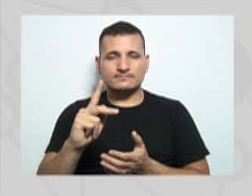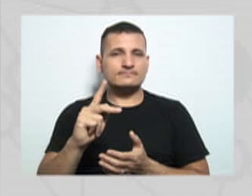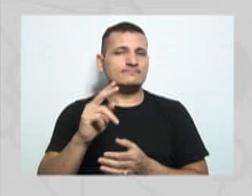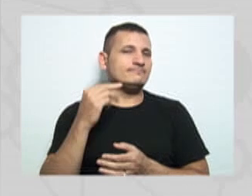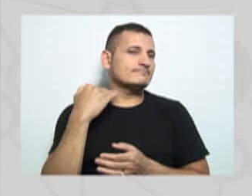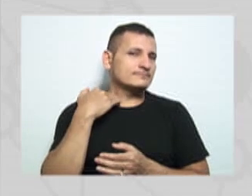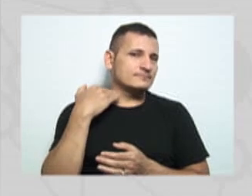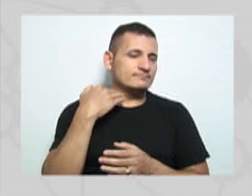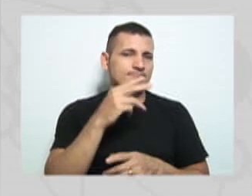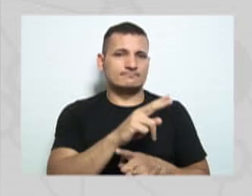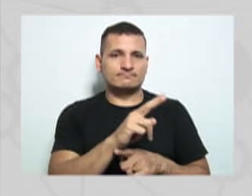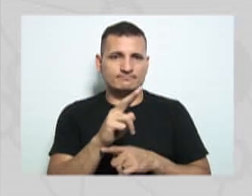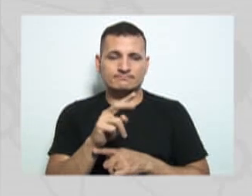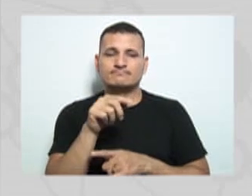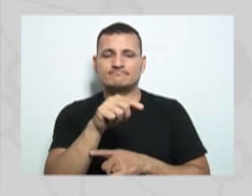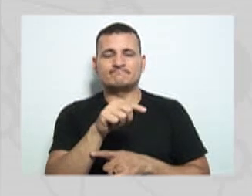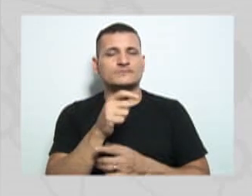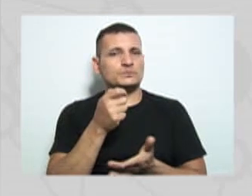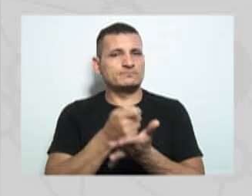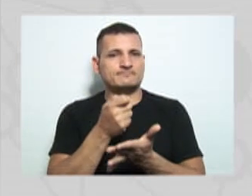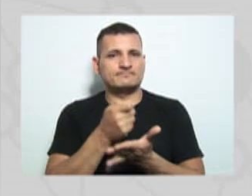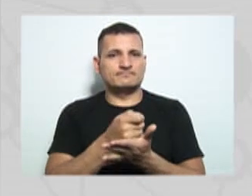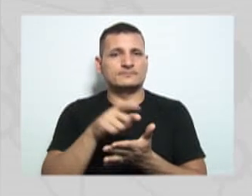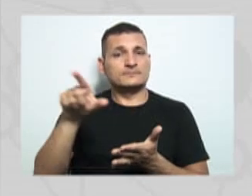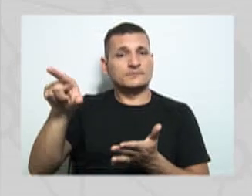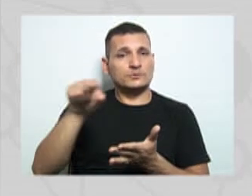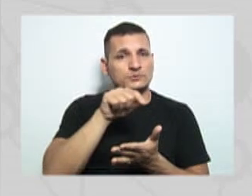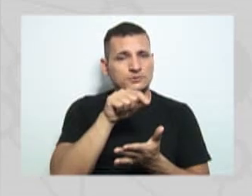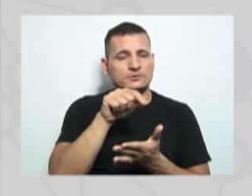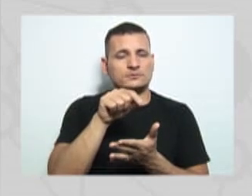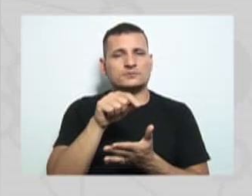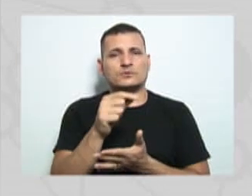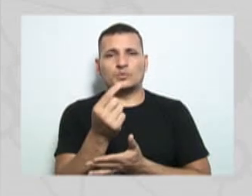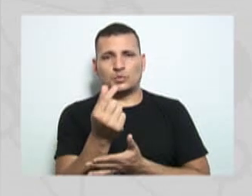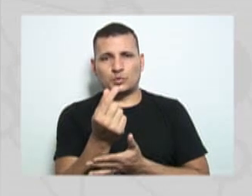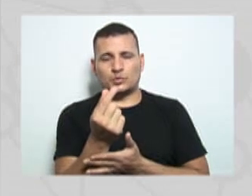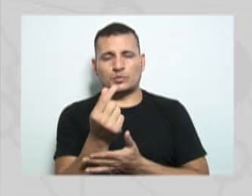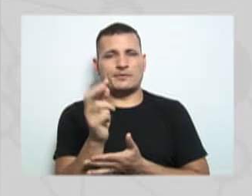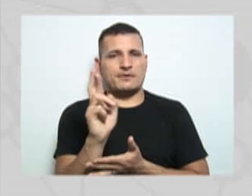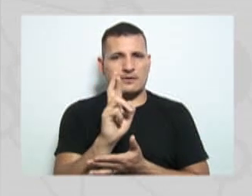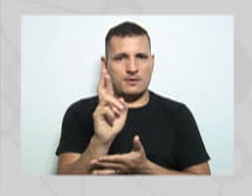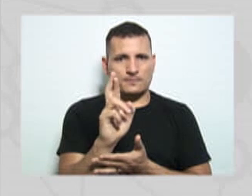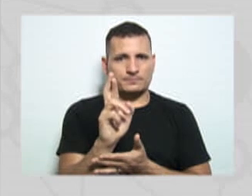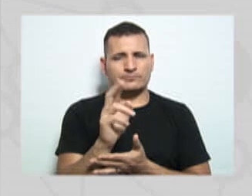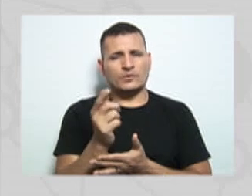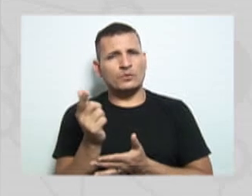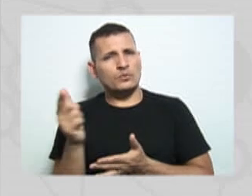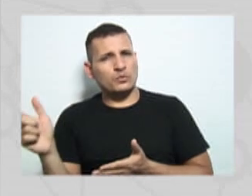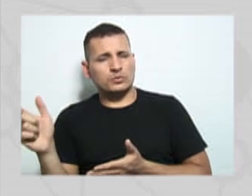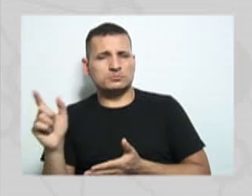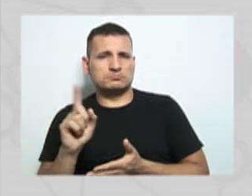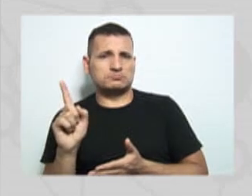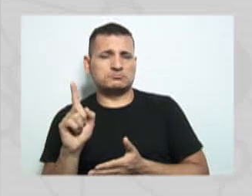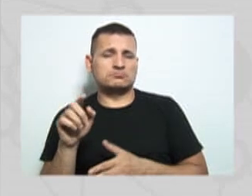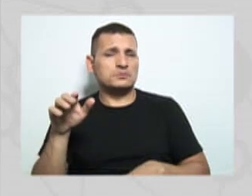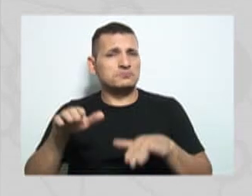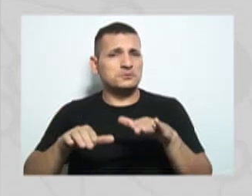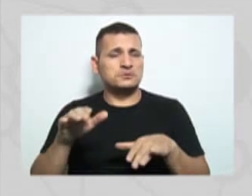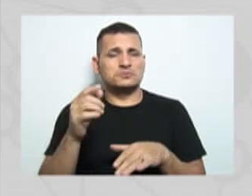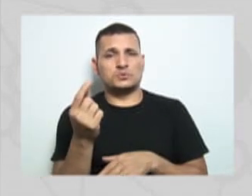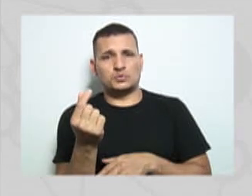obrigadas a aderir ao lucro real. As demais sociedades cooperativas poderão optar pela tributação com base no lucro